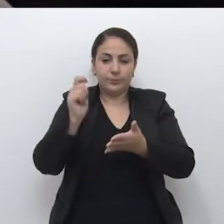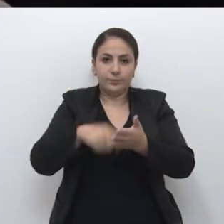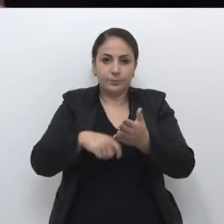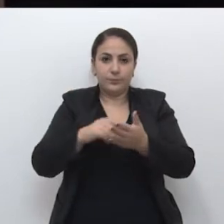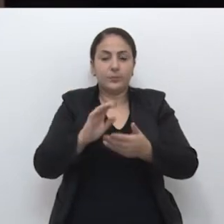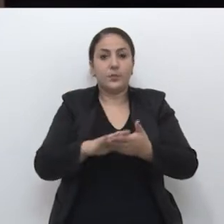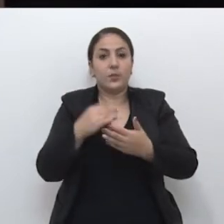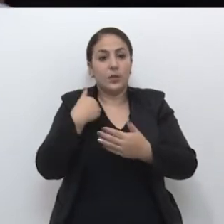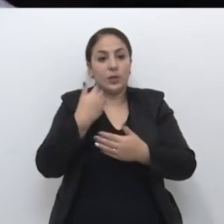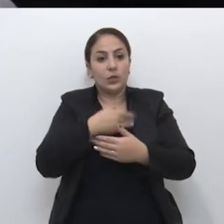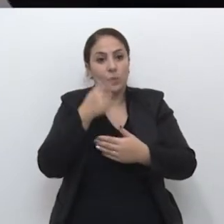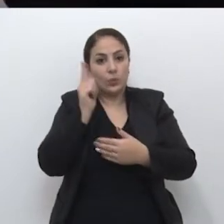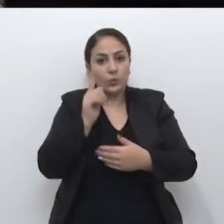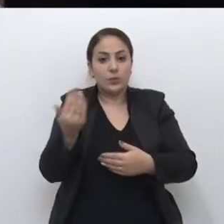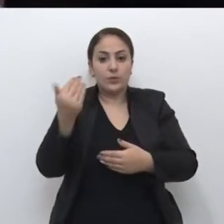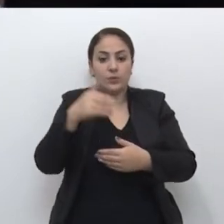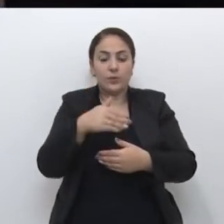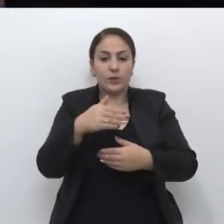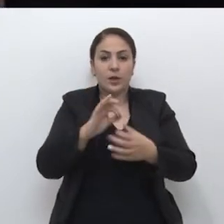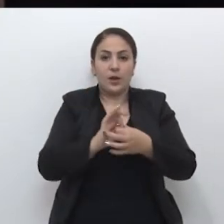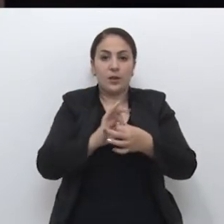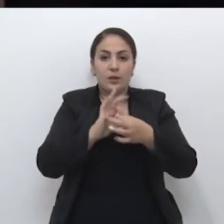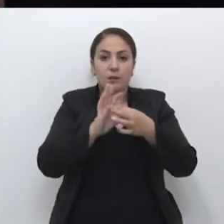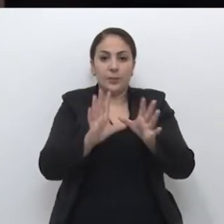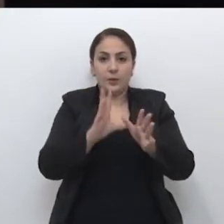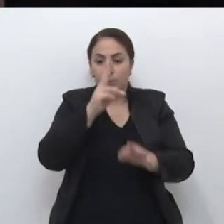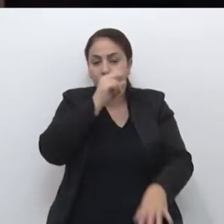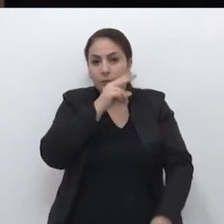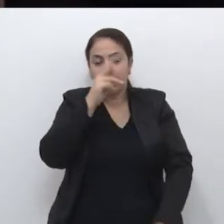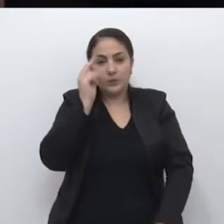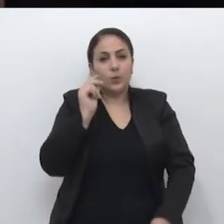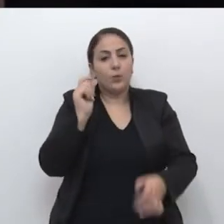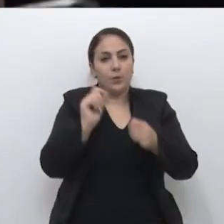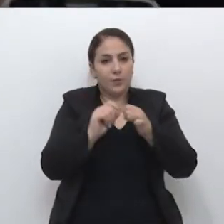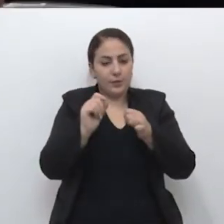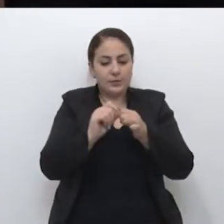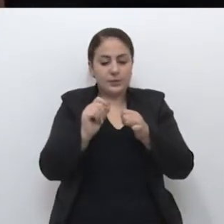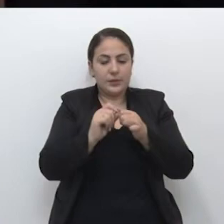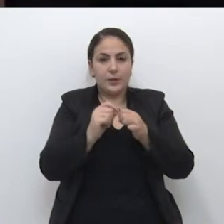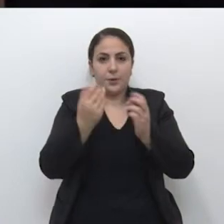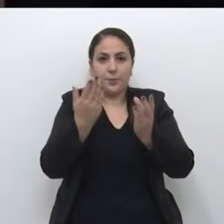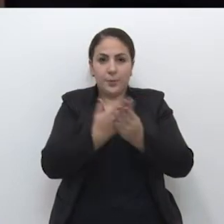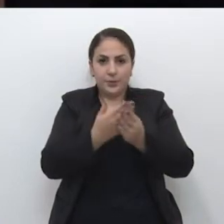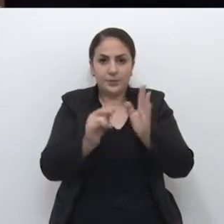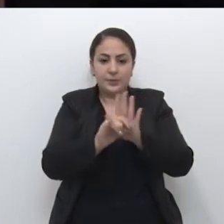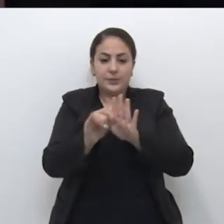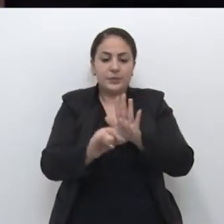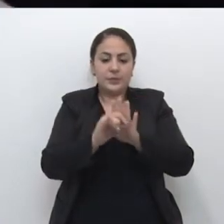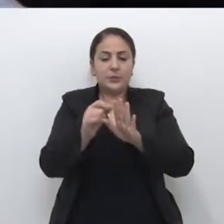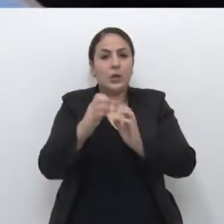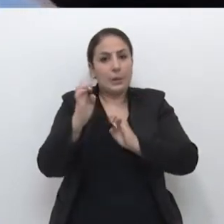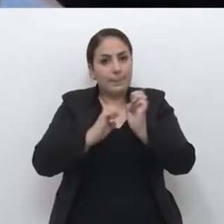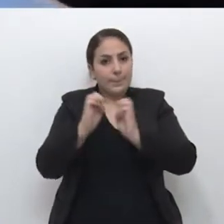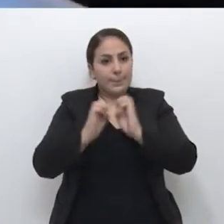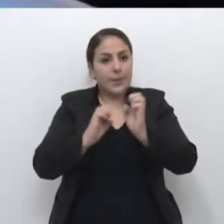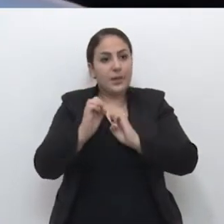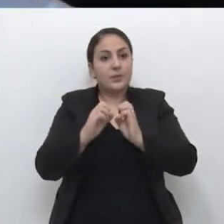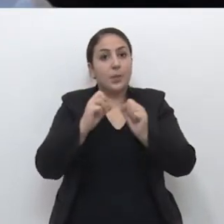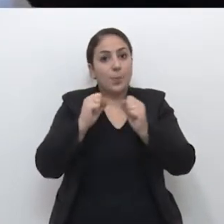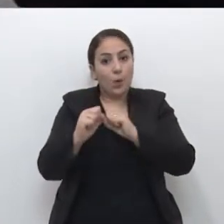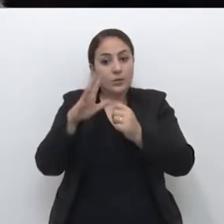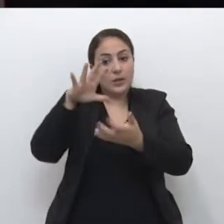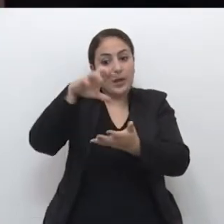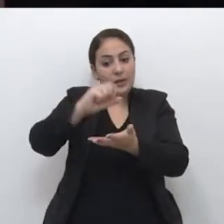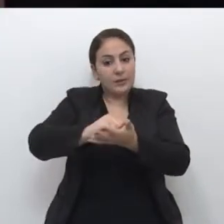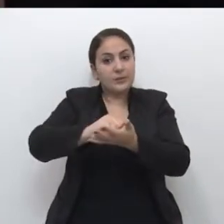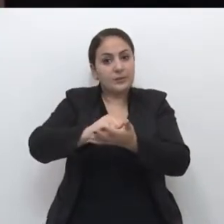legislativa, vem para a Câmara de Vereadores para que nós possamos então autorizar o Executivo de fazer então o processo licitatório e empresas possam então estar